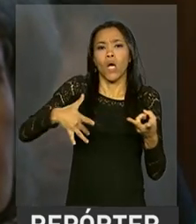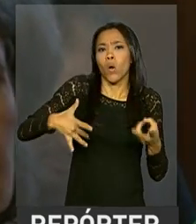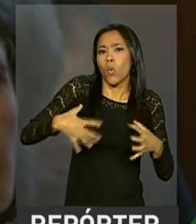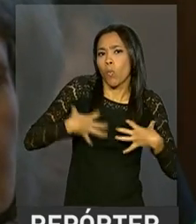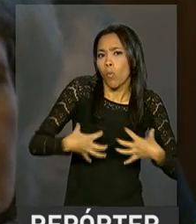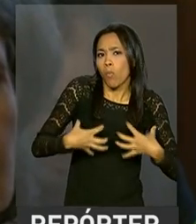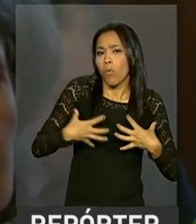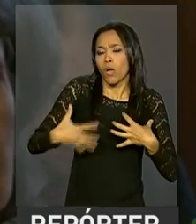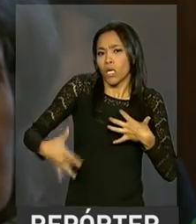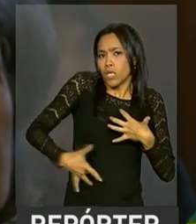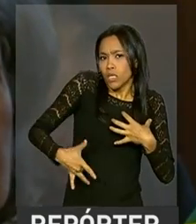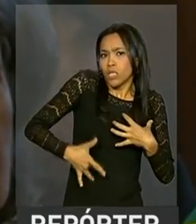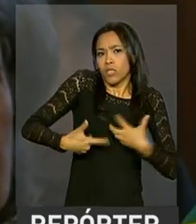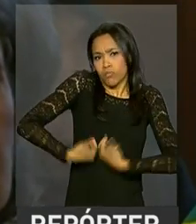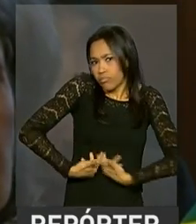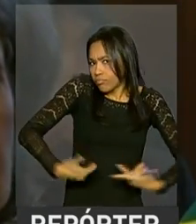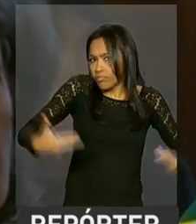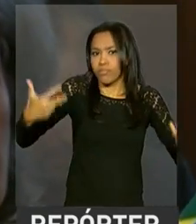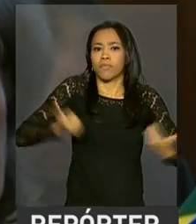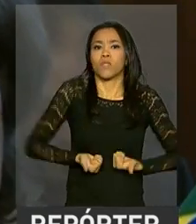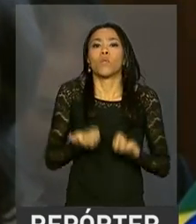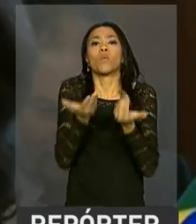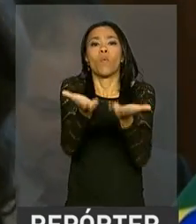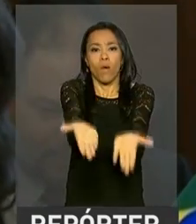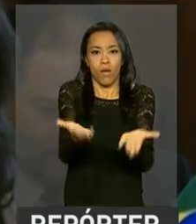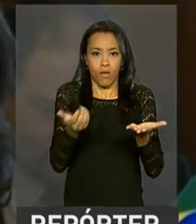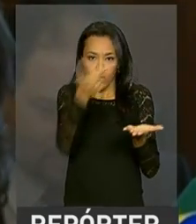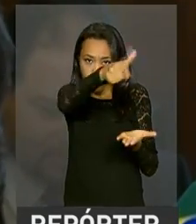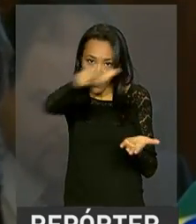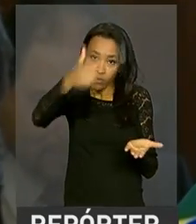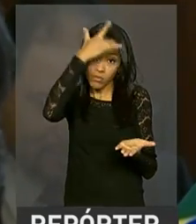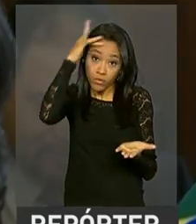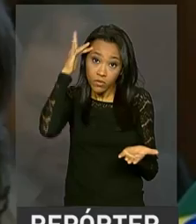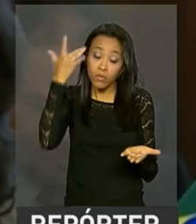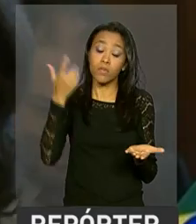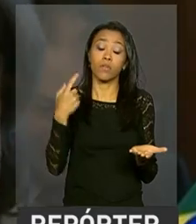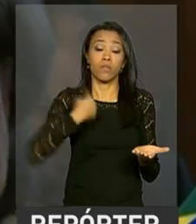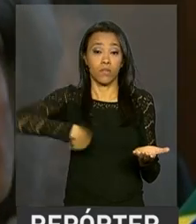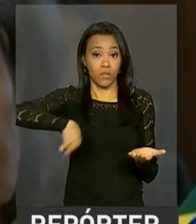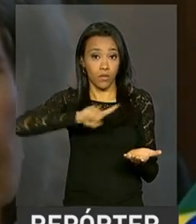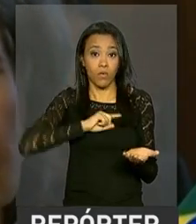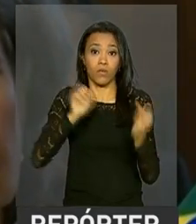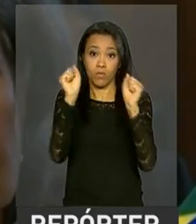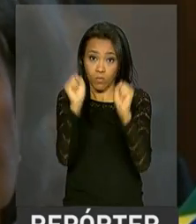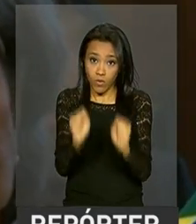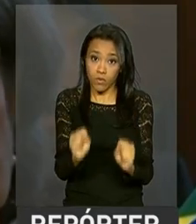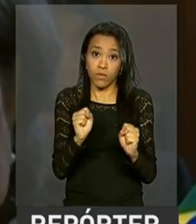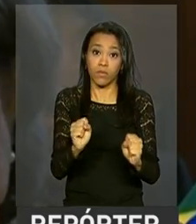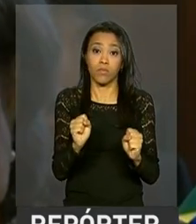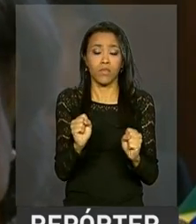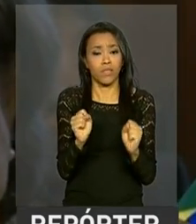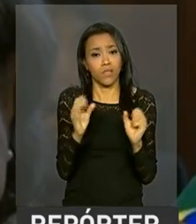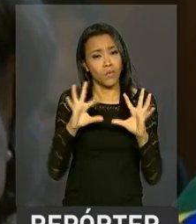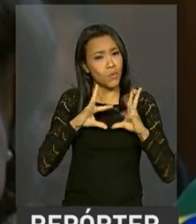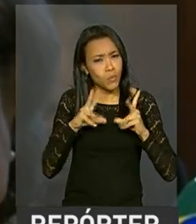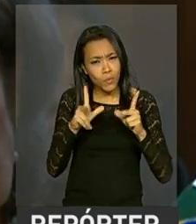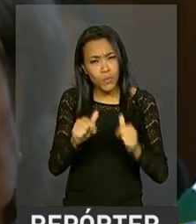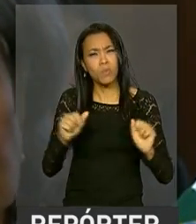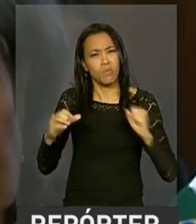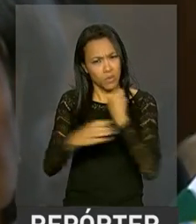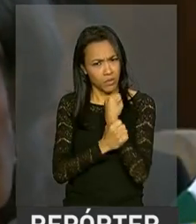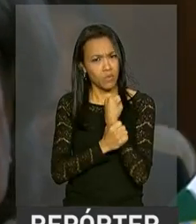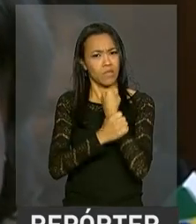a legislação que envolve essa questão da doação, para nós podermos ampliar também esse acesso, tudo dentro da